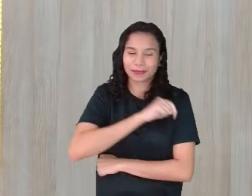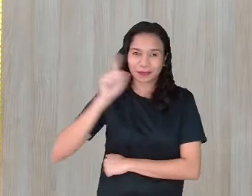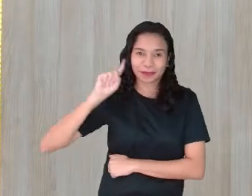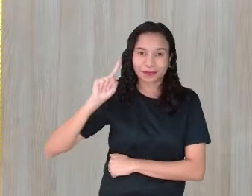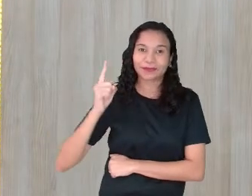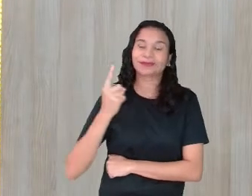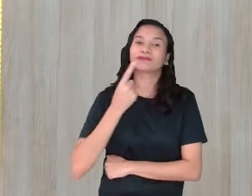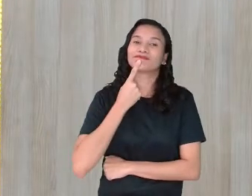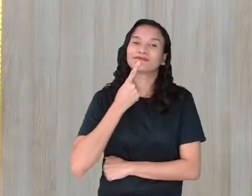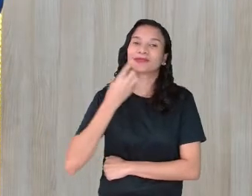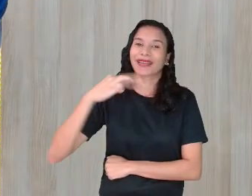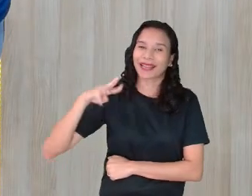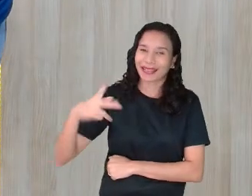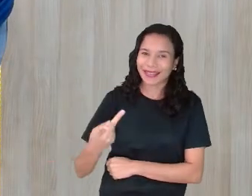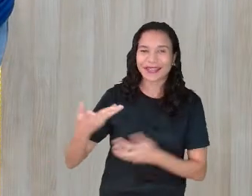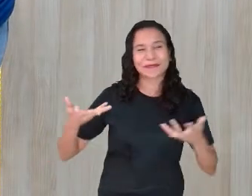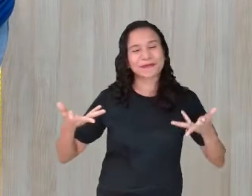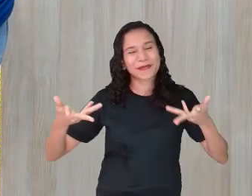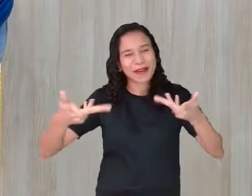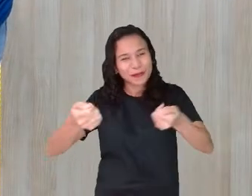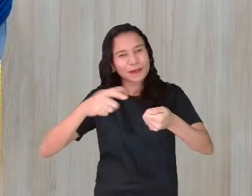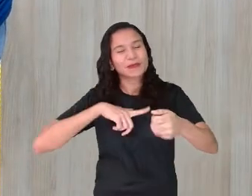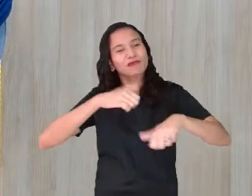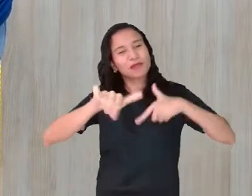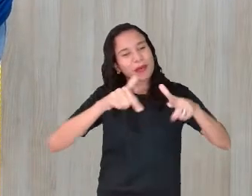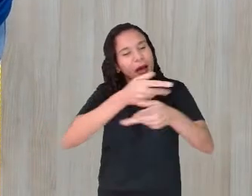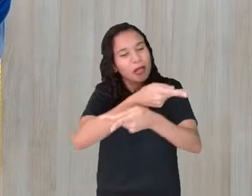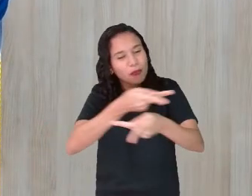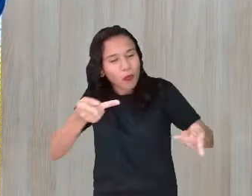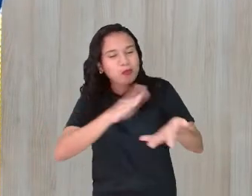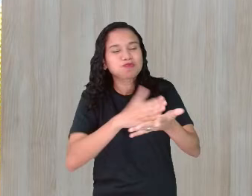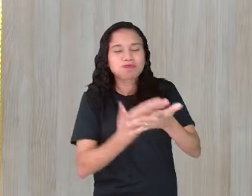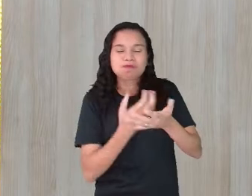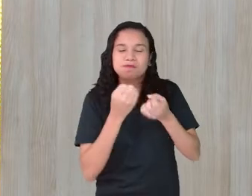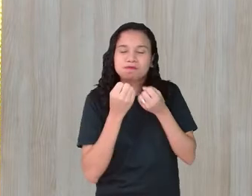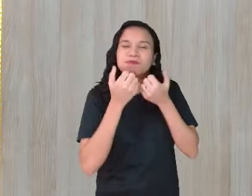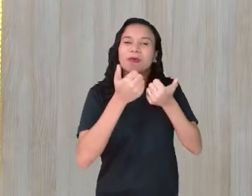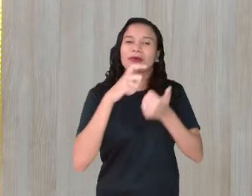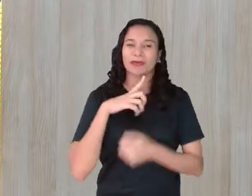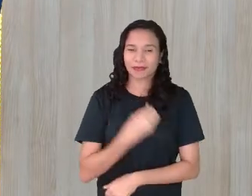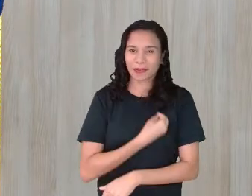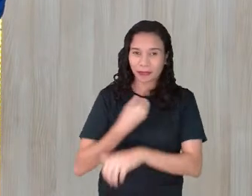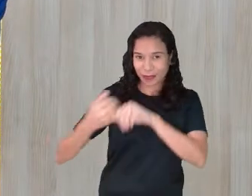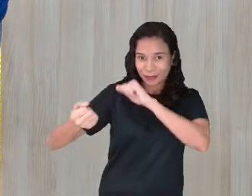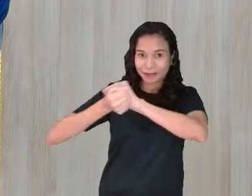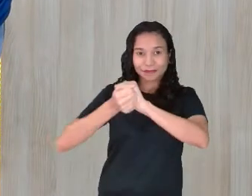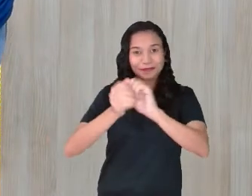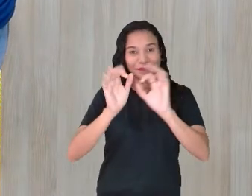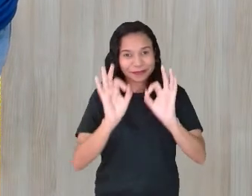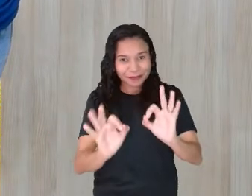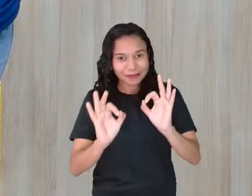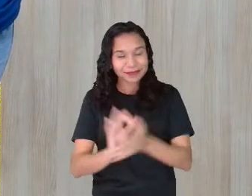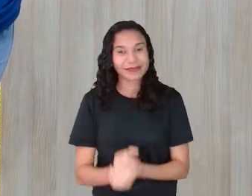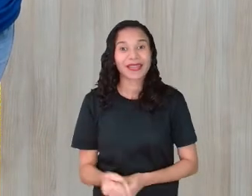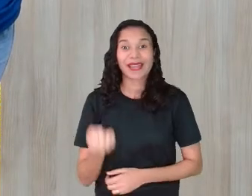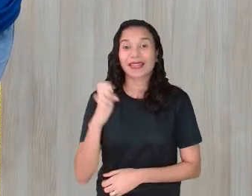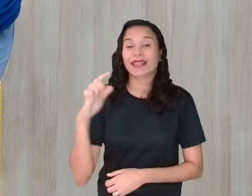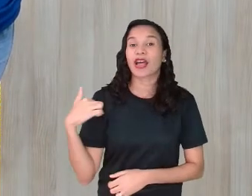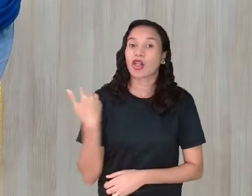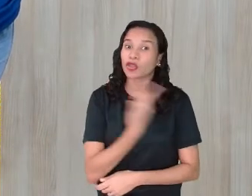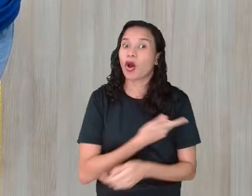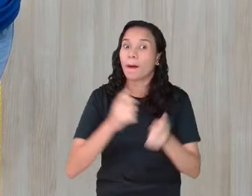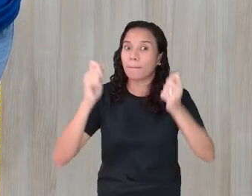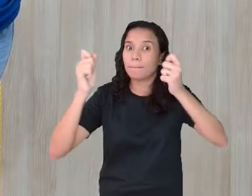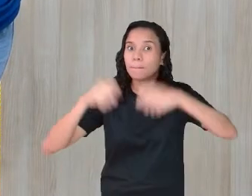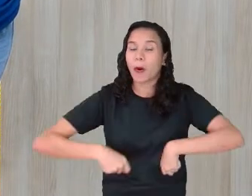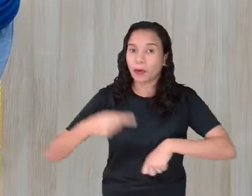surdos. Helena, maravilhoso esse trabalho de vocês, coisa boa ter vocês aqui, tá bom? Se a gente puder dar